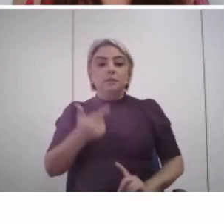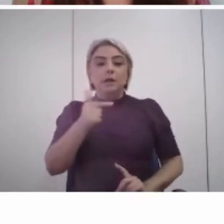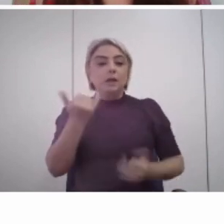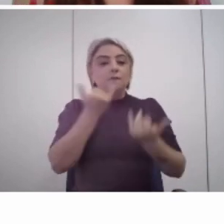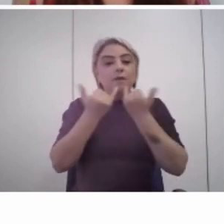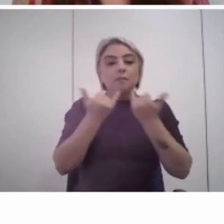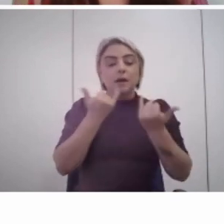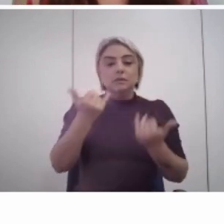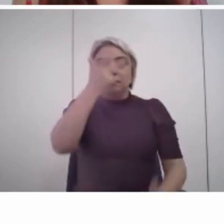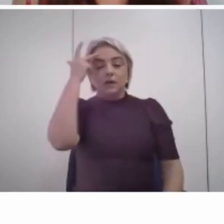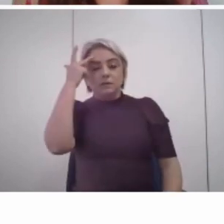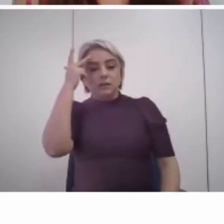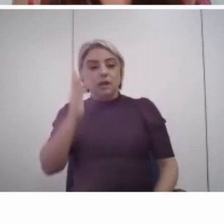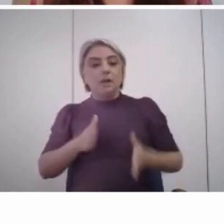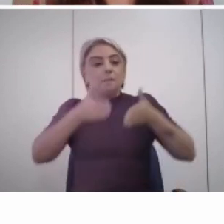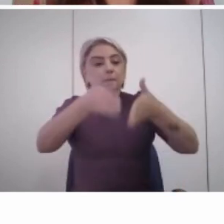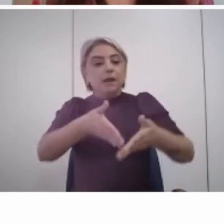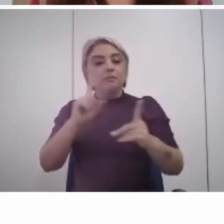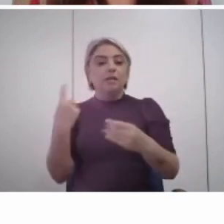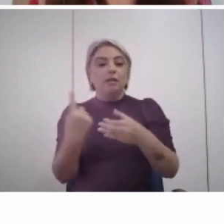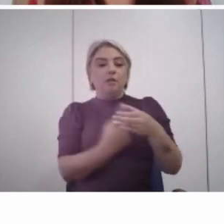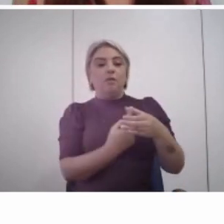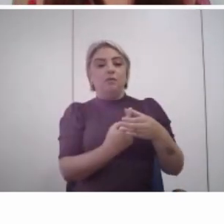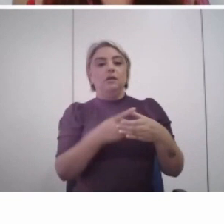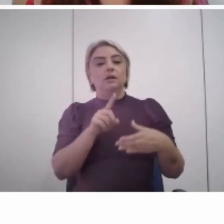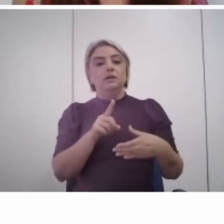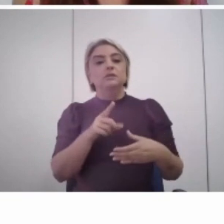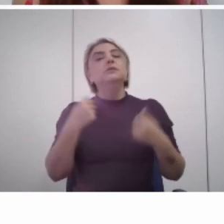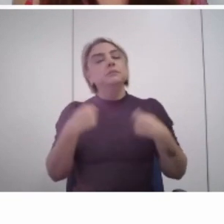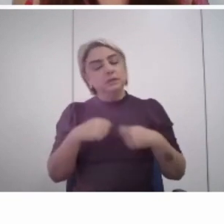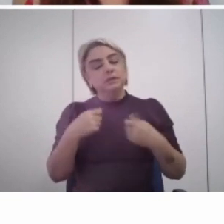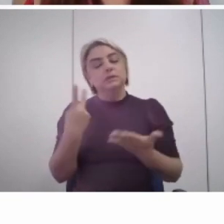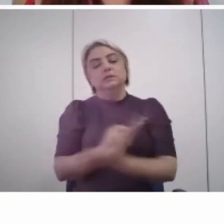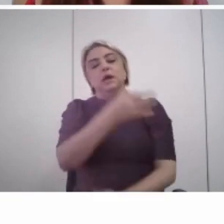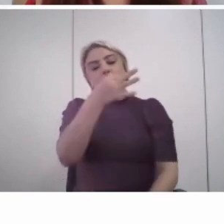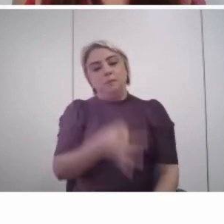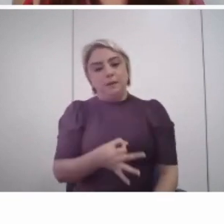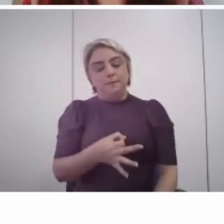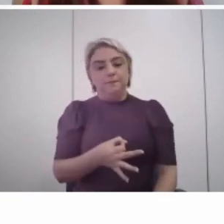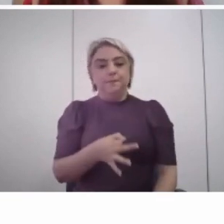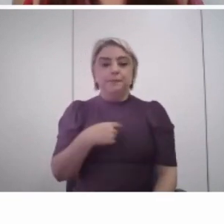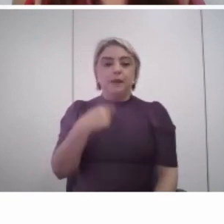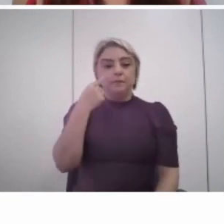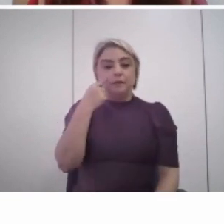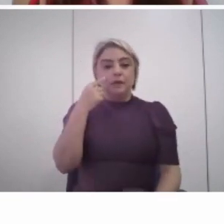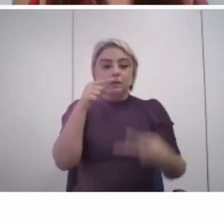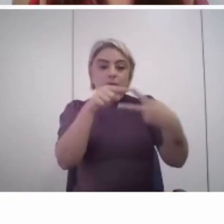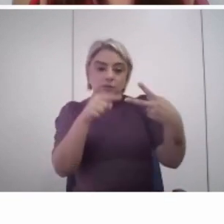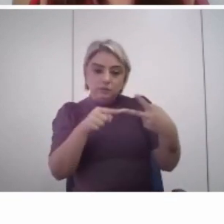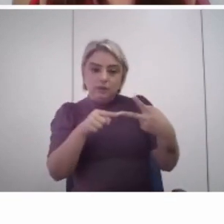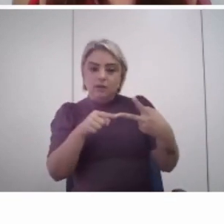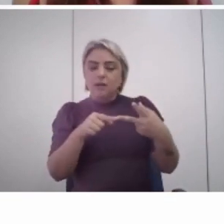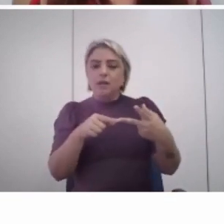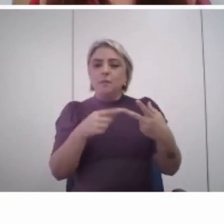informação da pessoa participar da cota, né? E isso também é uma coisa que precisa de correção. Então, como vocês estão vendo, são dois campos bem tranquilos